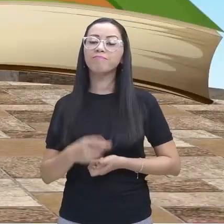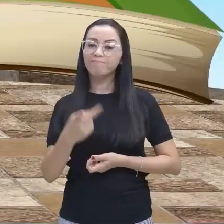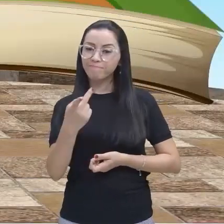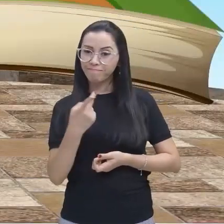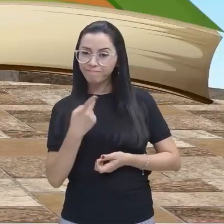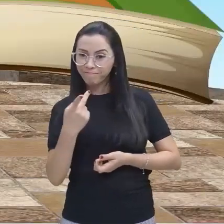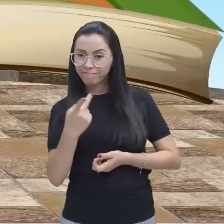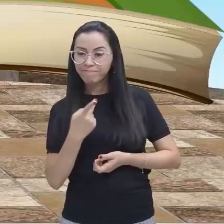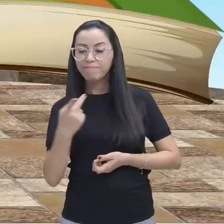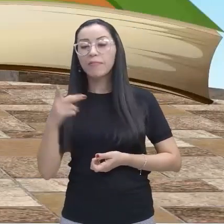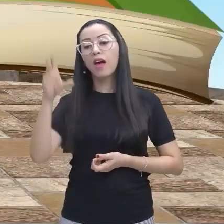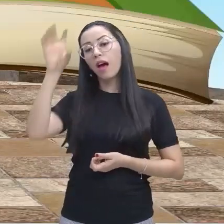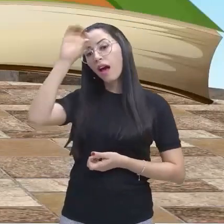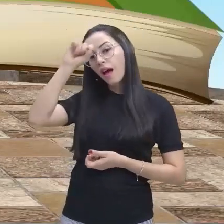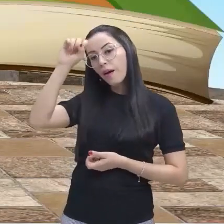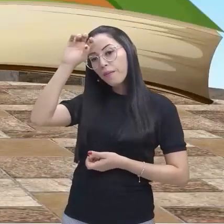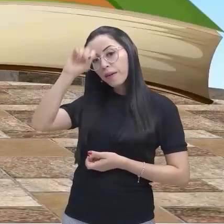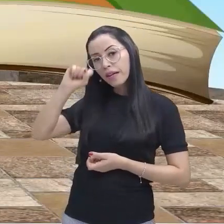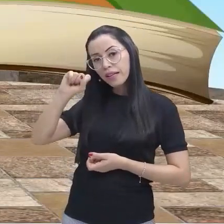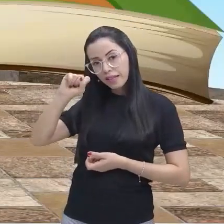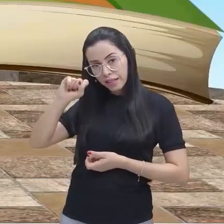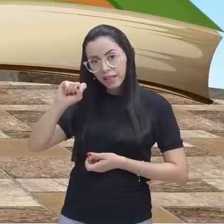aprendemos através do nosso